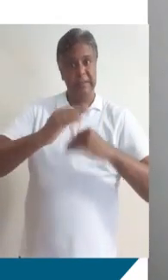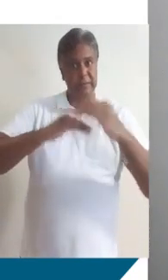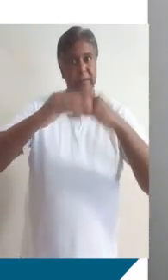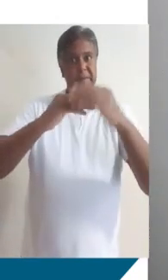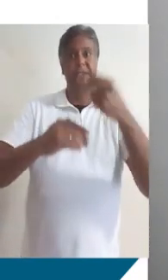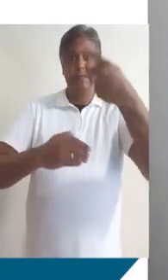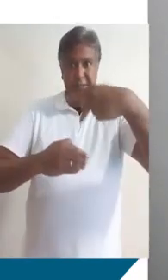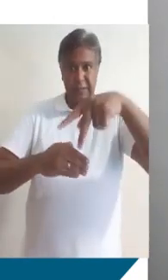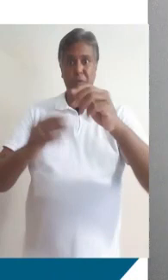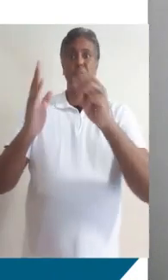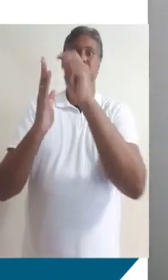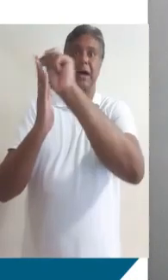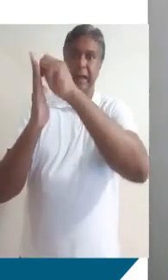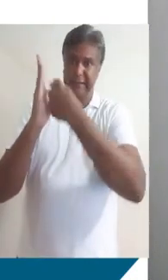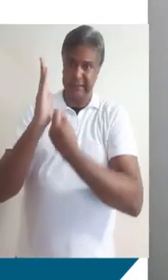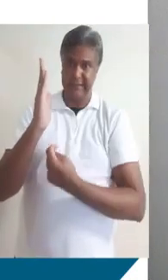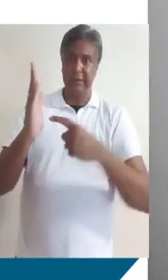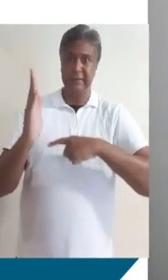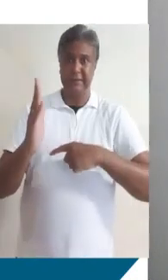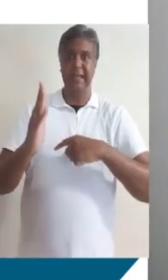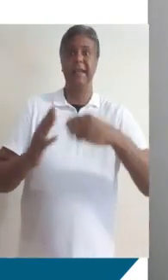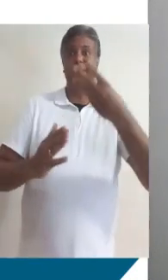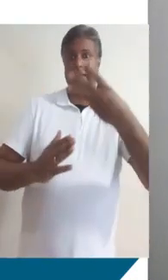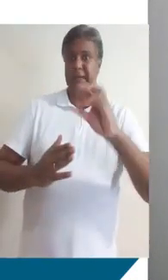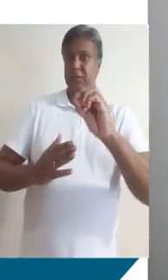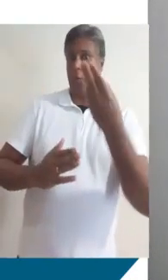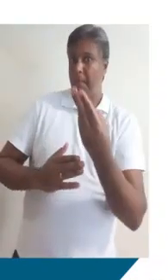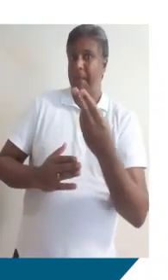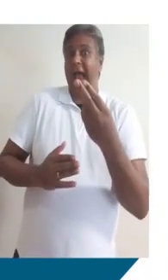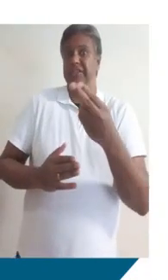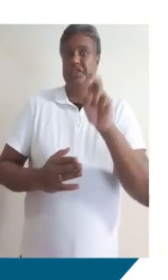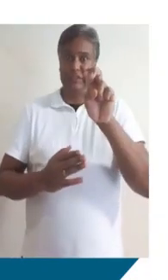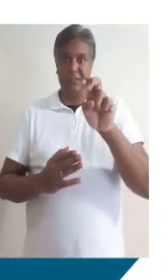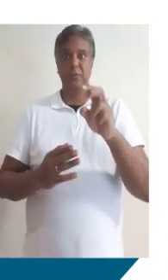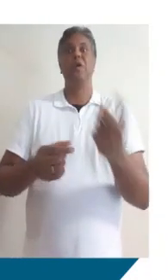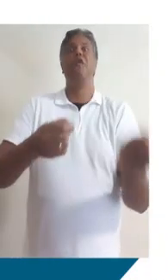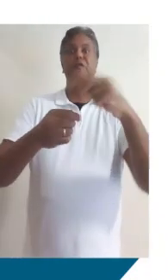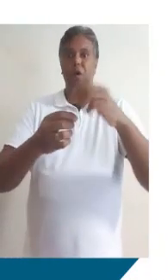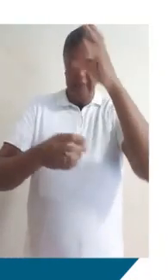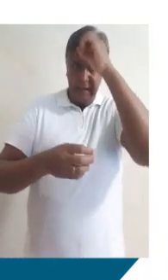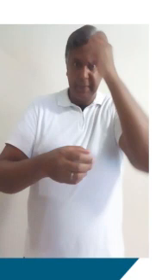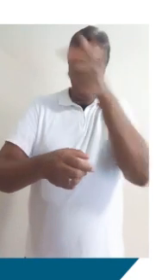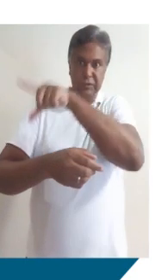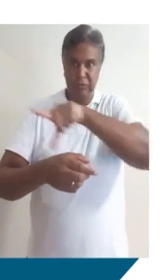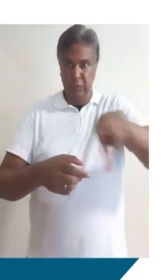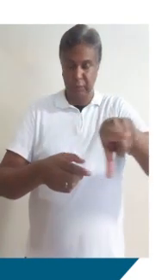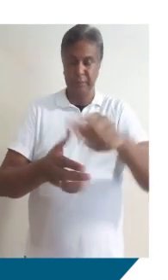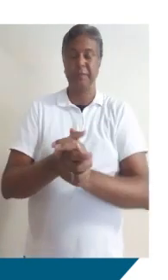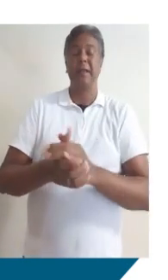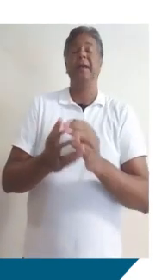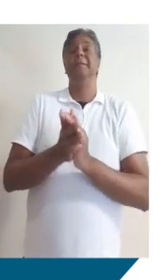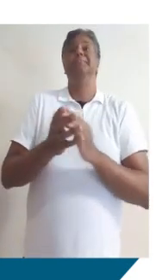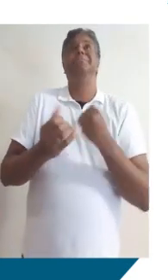ou menos ou mais do que 5, eu recomendo que você assista aos vídeos anteriores. Ok, mas qual é a função do desenvolvimento? Vamos